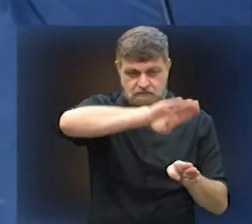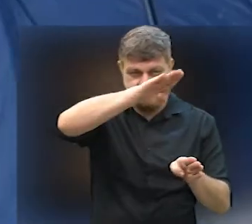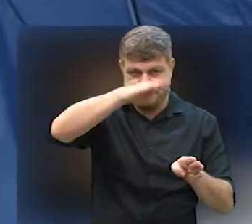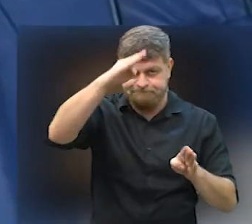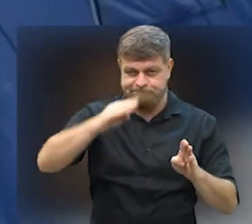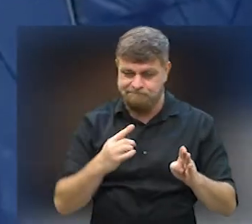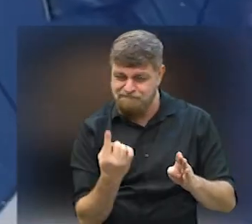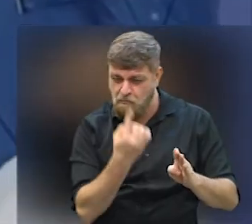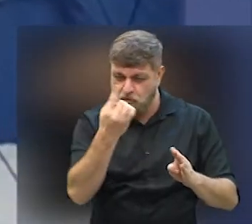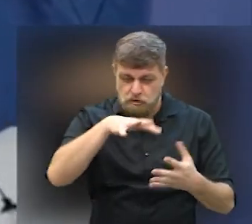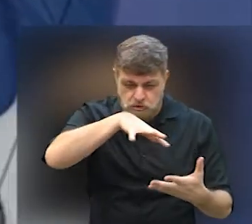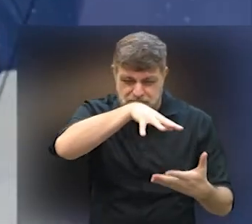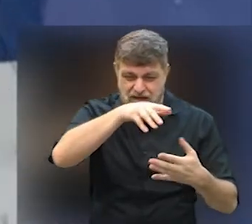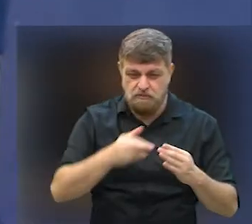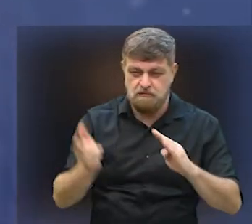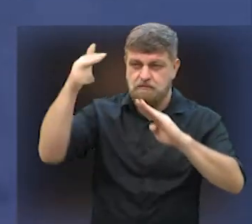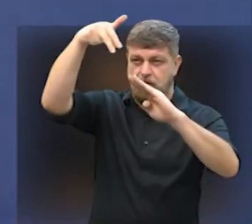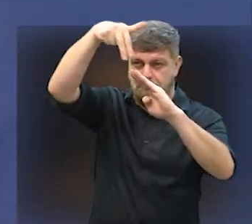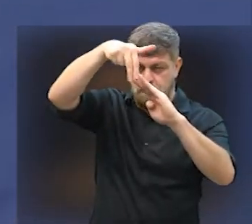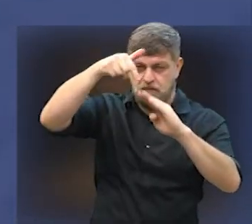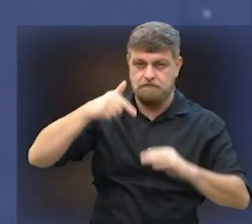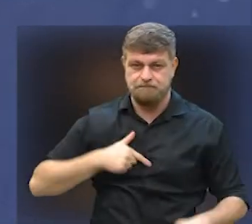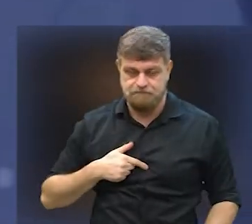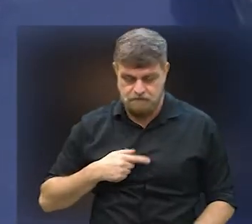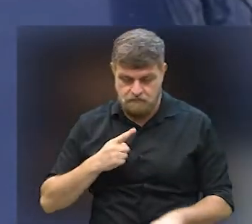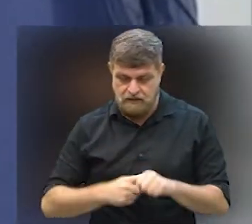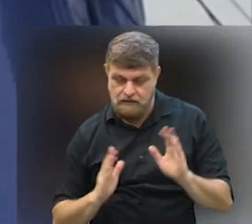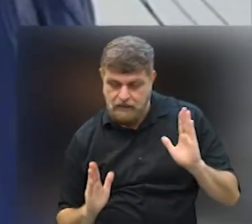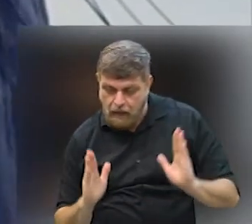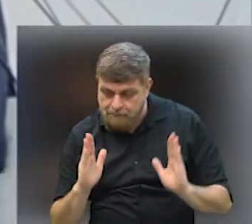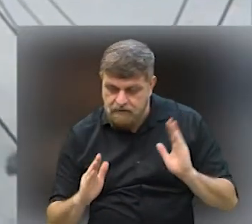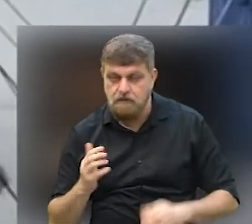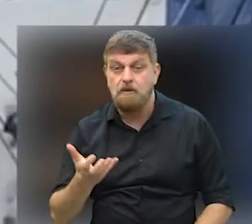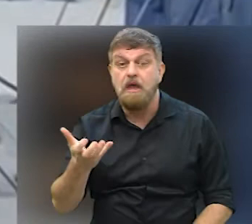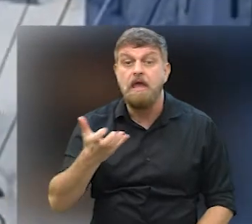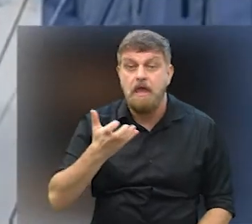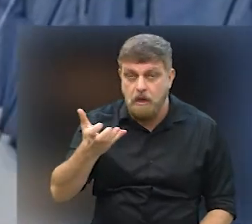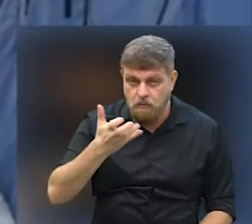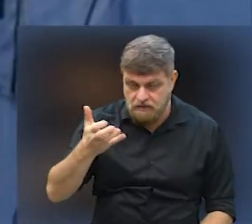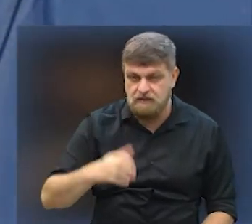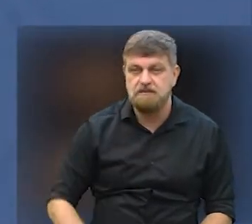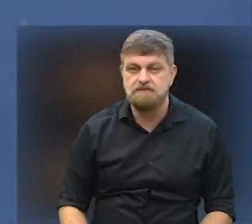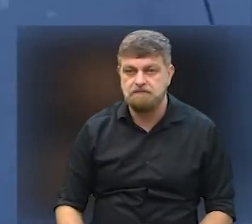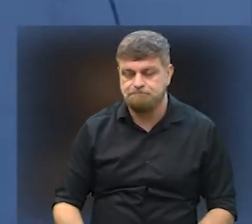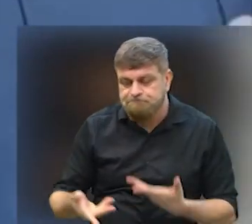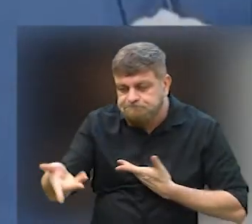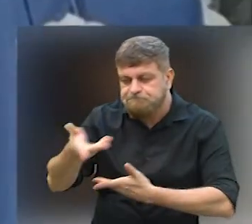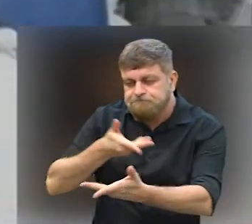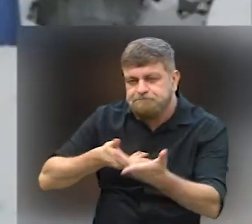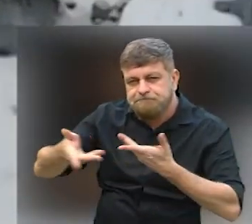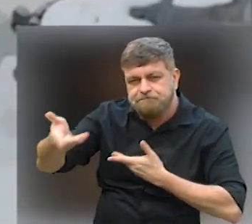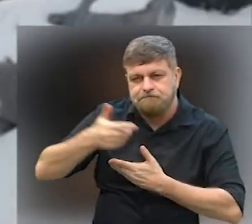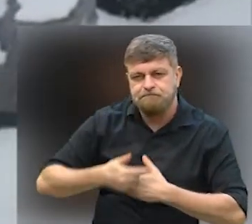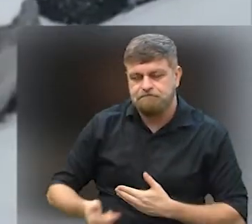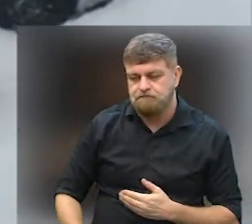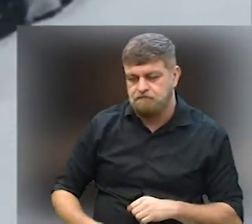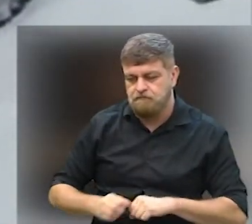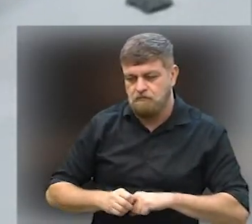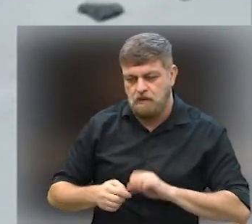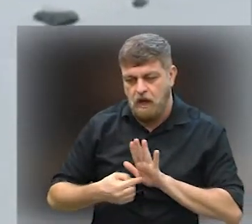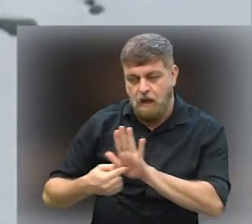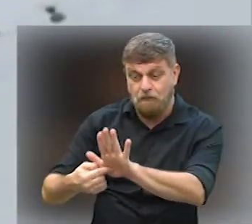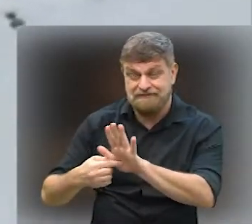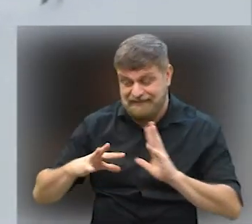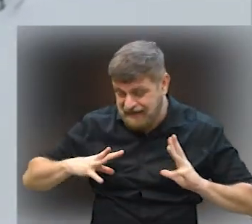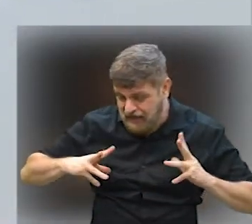Everest. Especificamente durante a minha escalada, eu quis e fiz questão de compartilhar